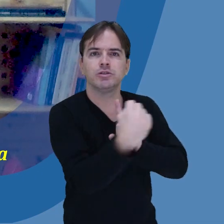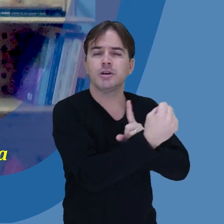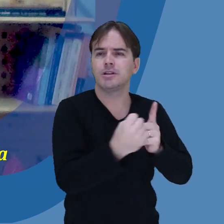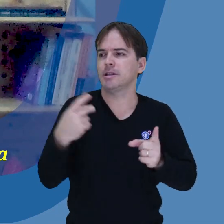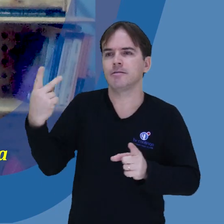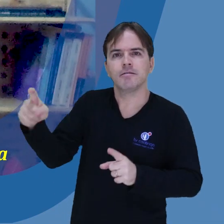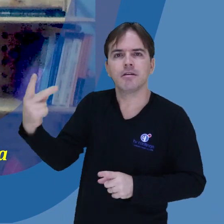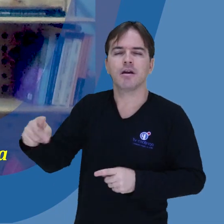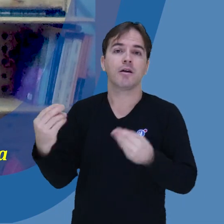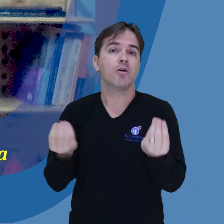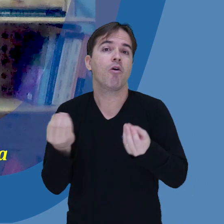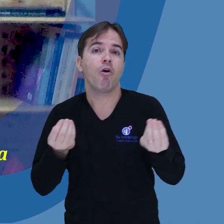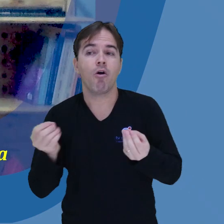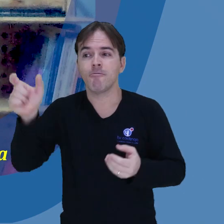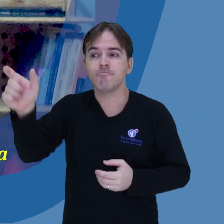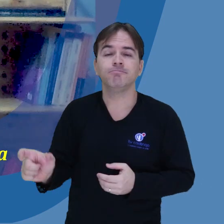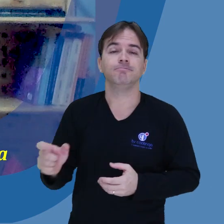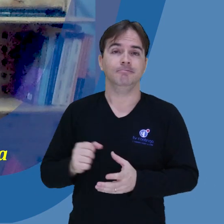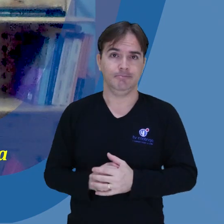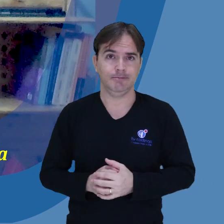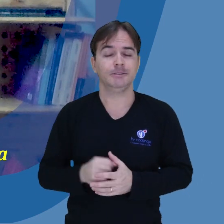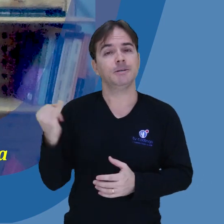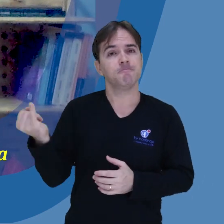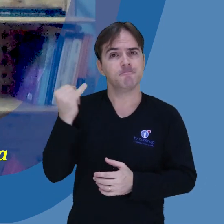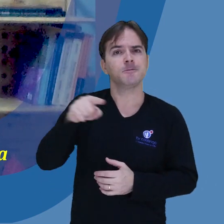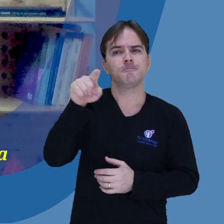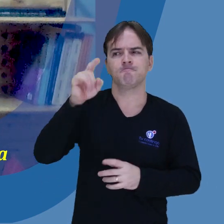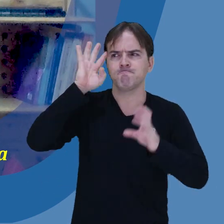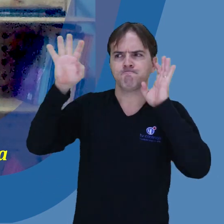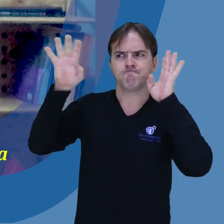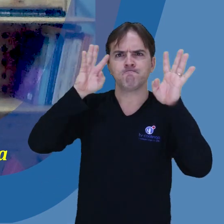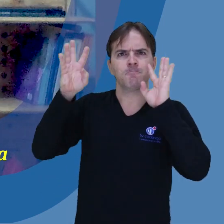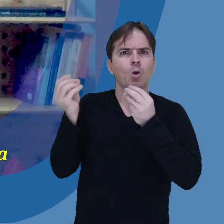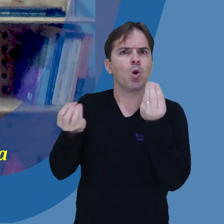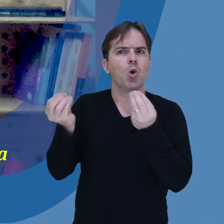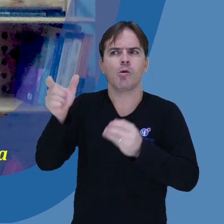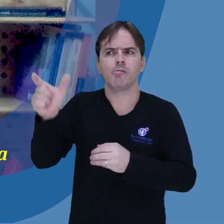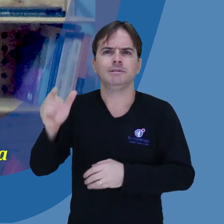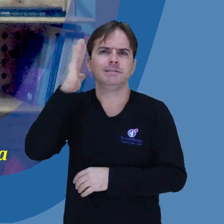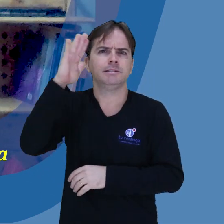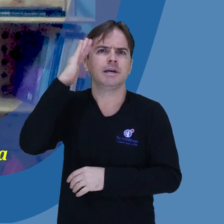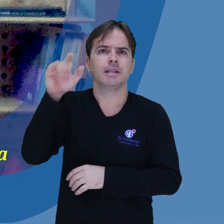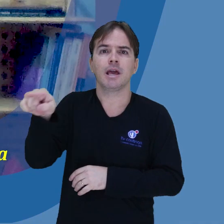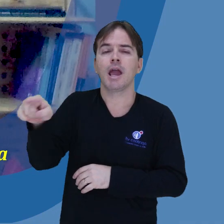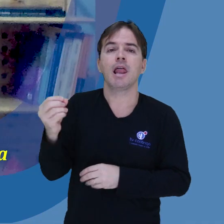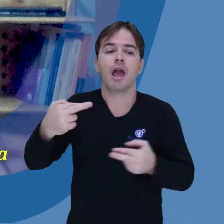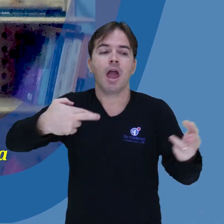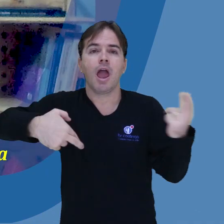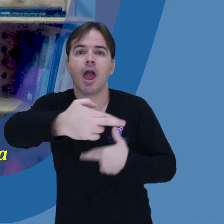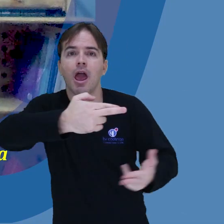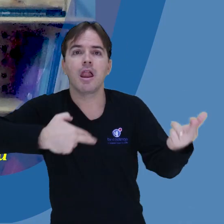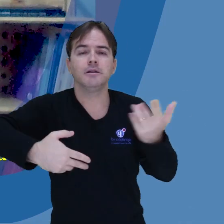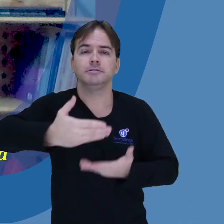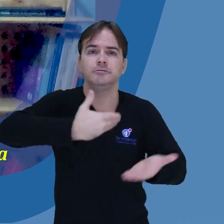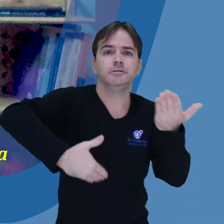cidade. É importante que a gente, a partir disso, compreenda a relação entre